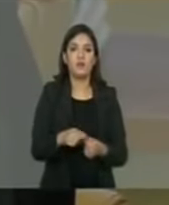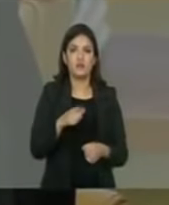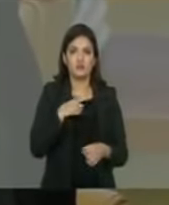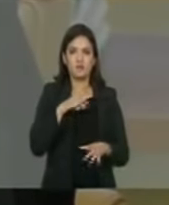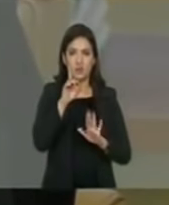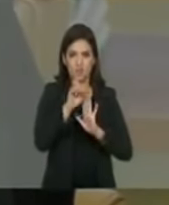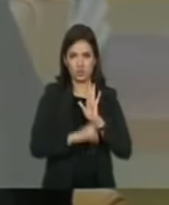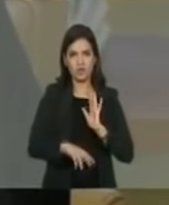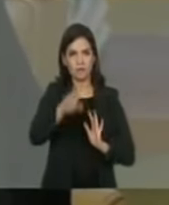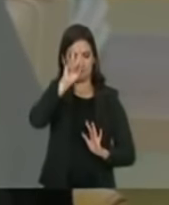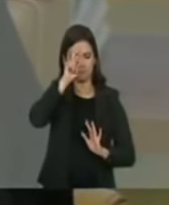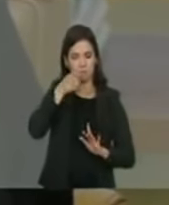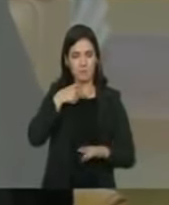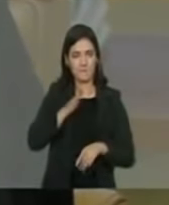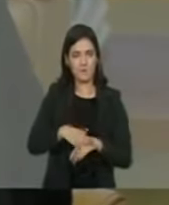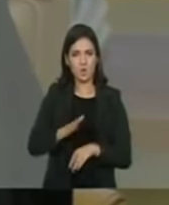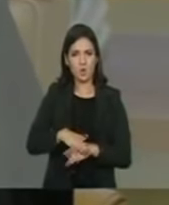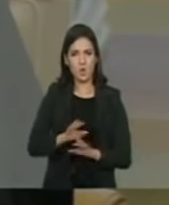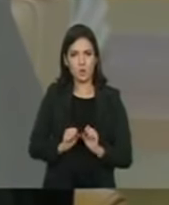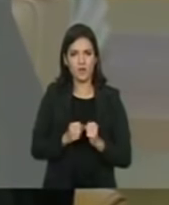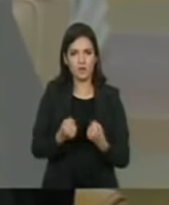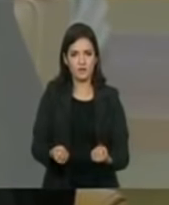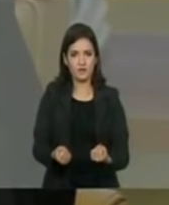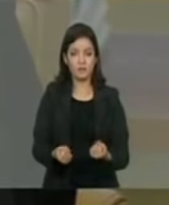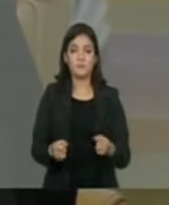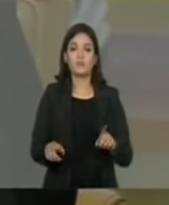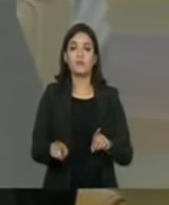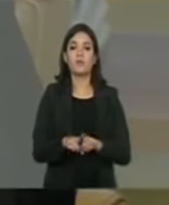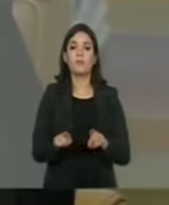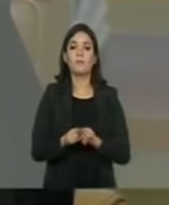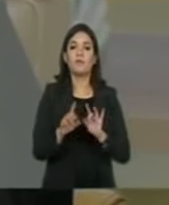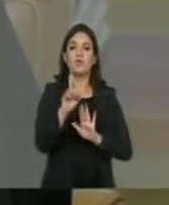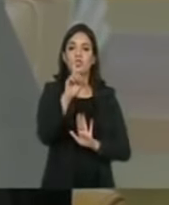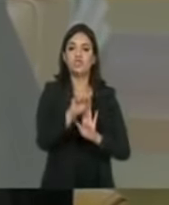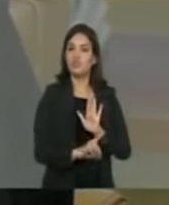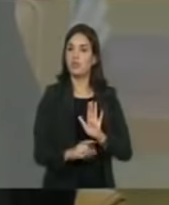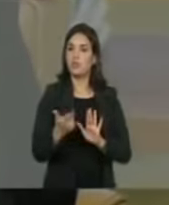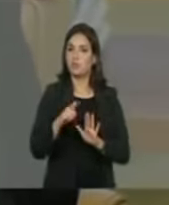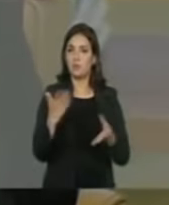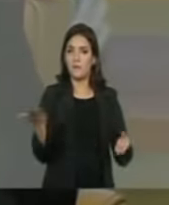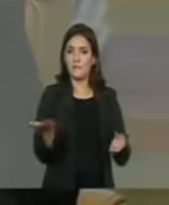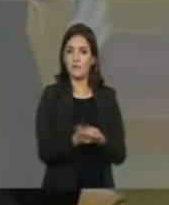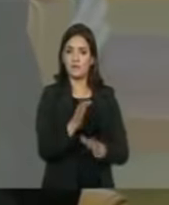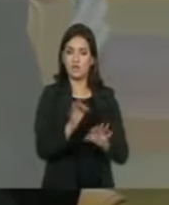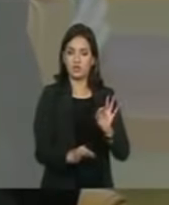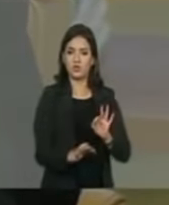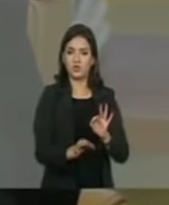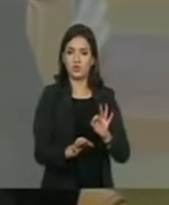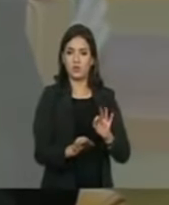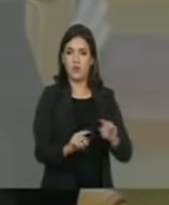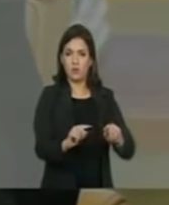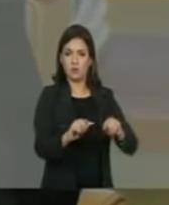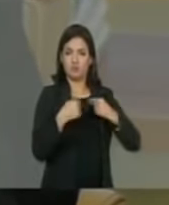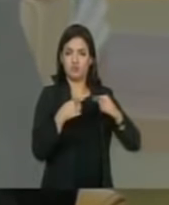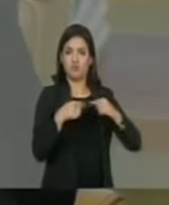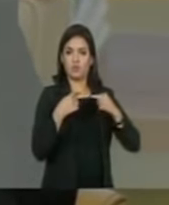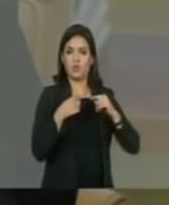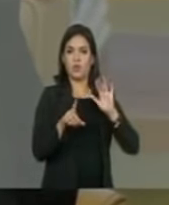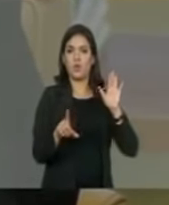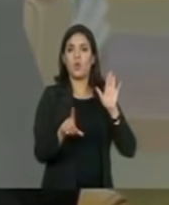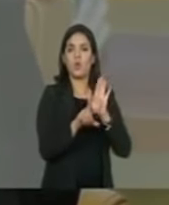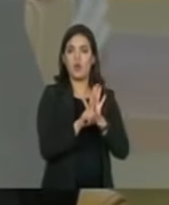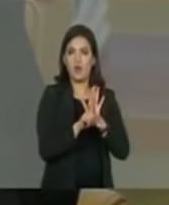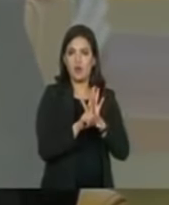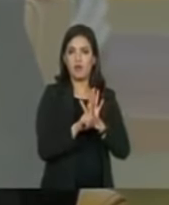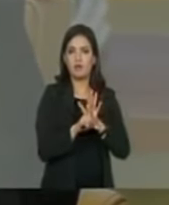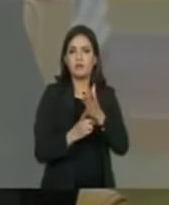ea defesa técnica direito de não ser processado e julgado com o mês o xbox facto